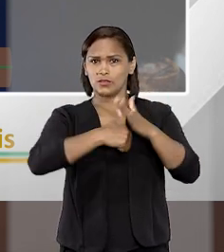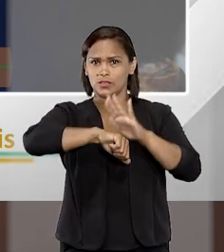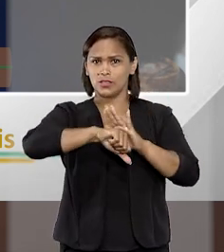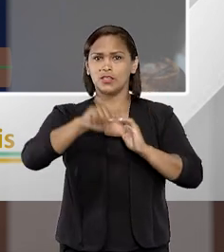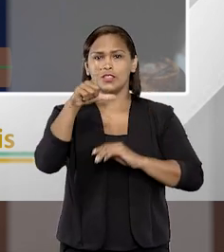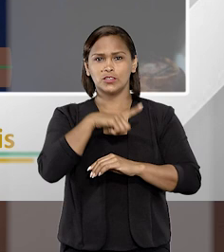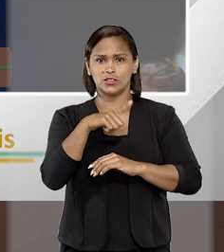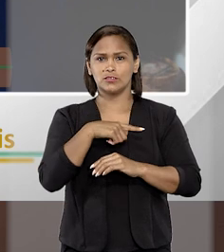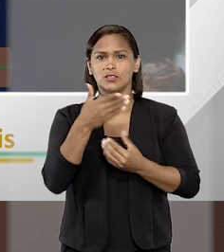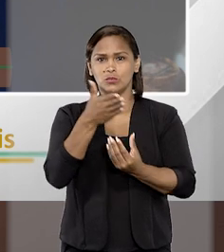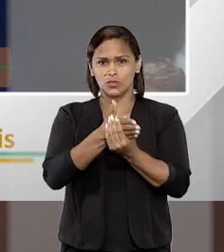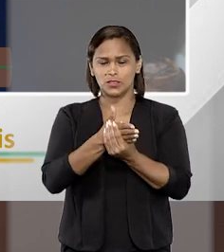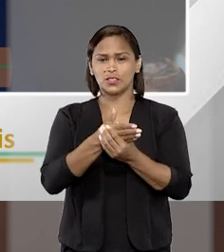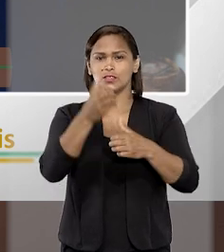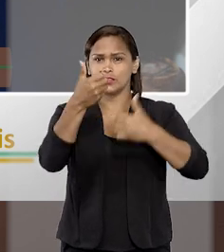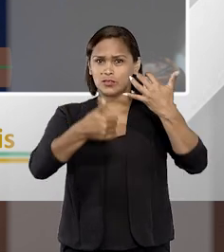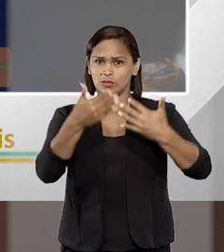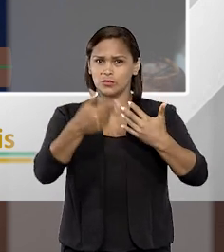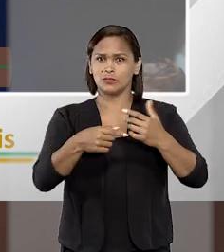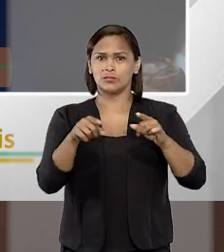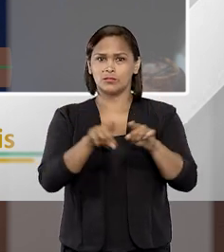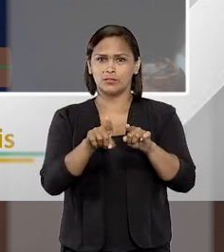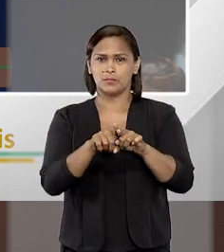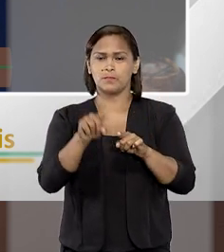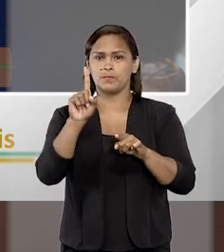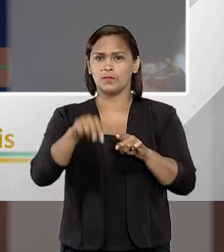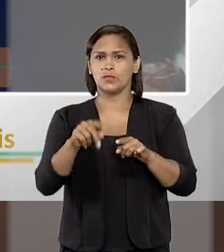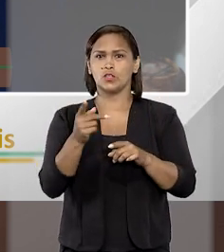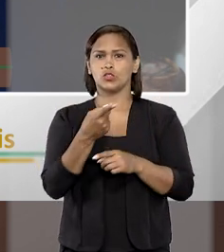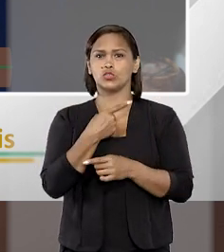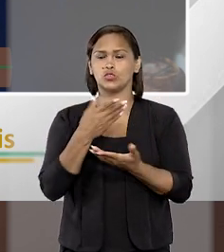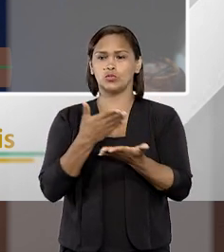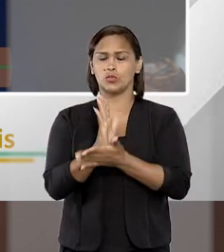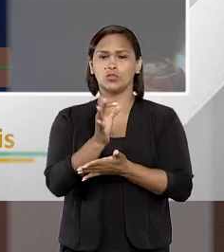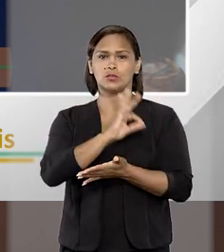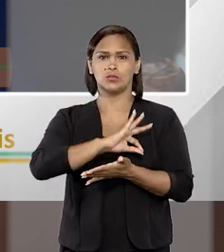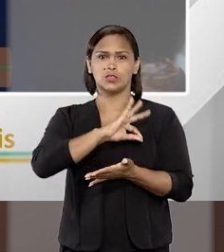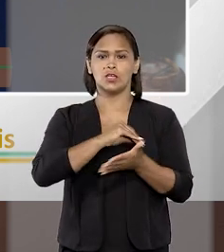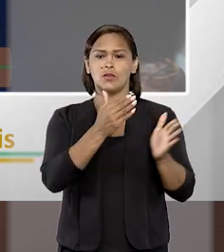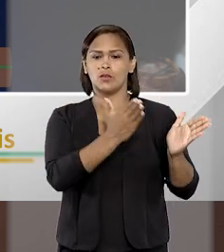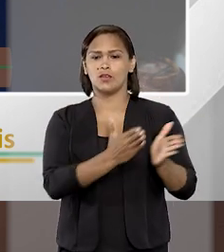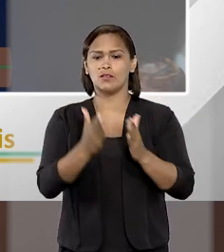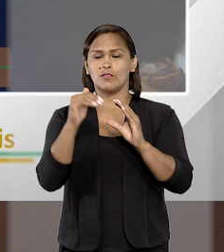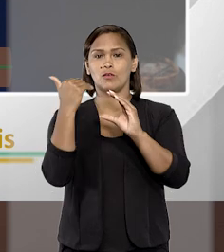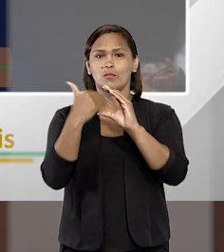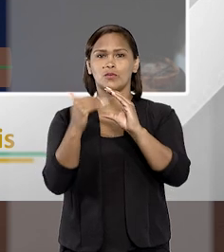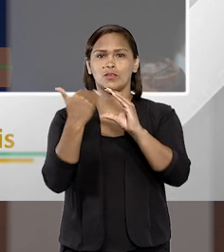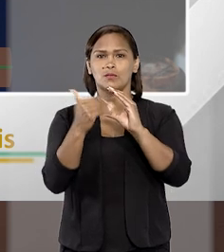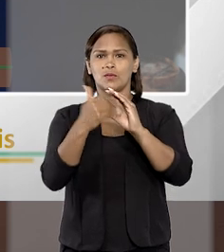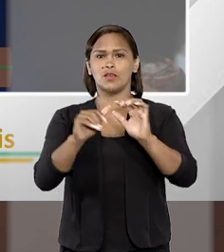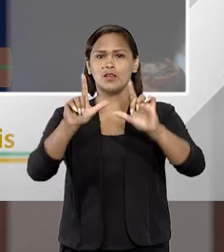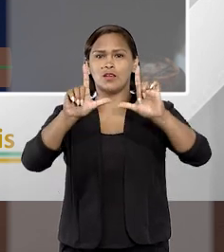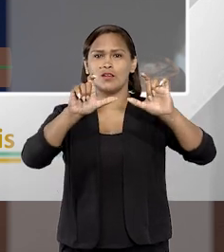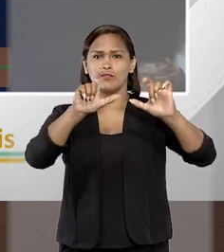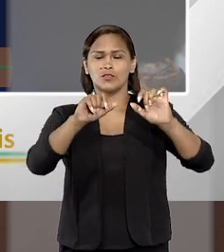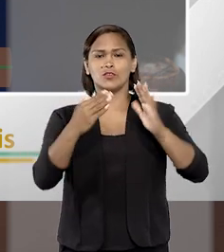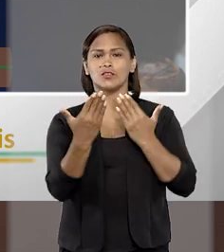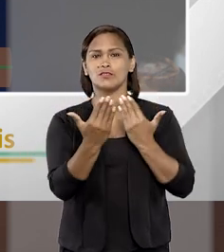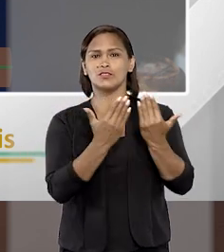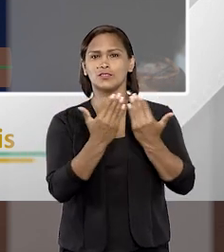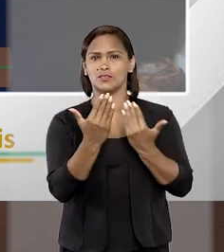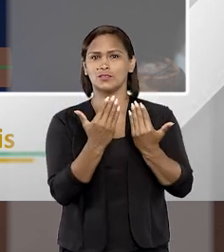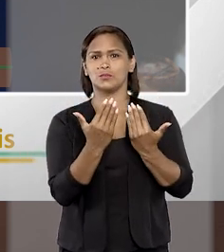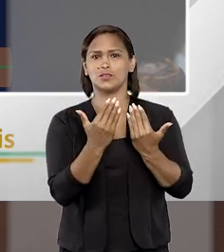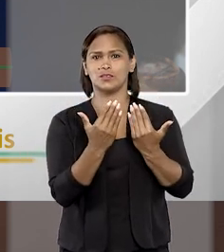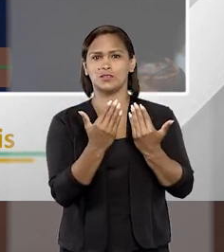tivemos esse caso que Eu mencionei de autoridade policial que enviou por e-mail a fotografia do suspeito